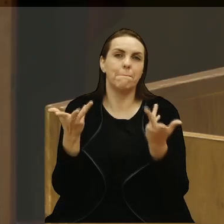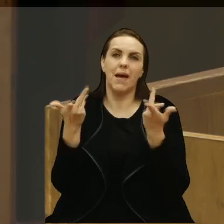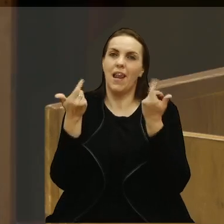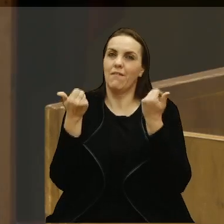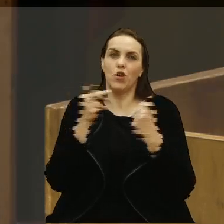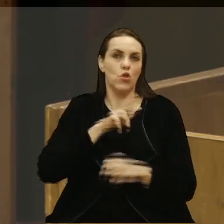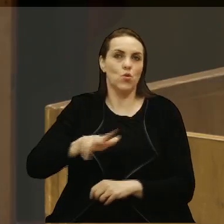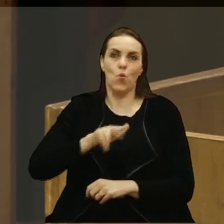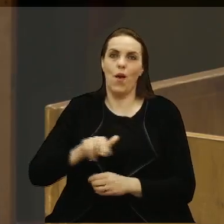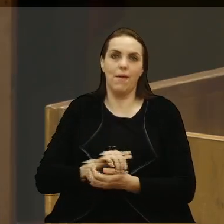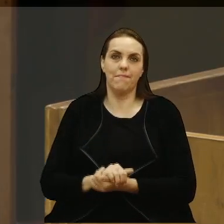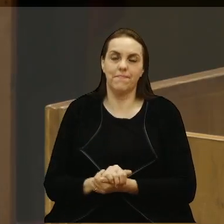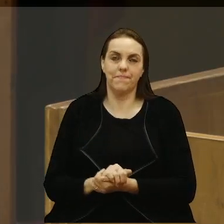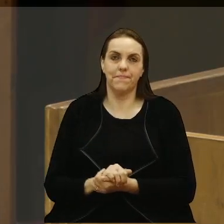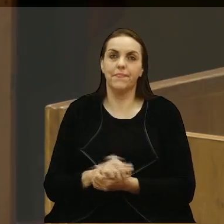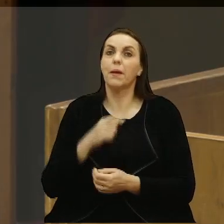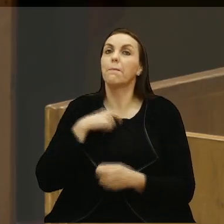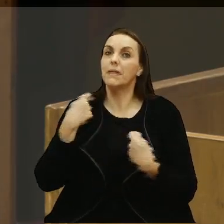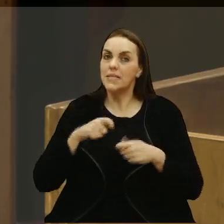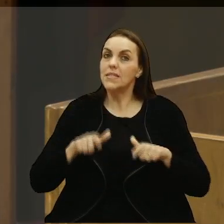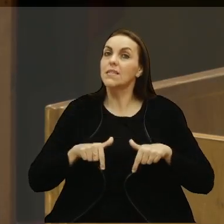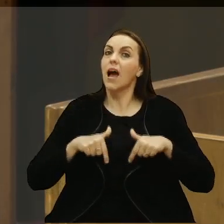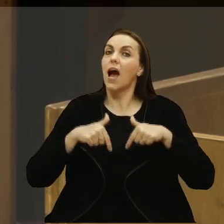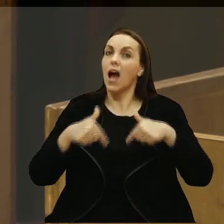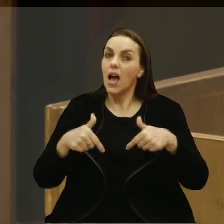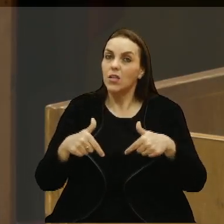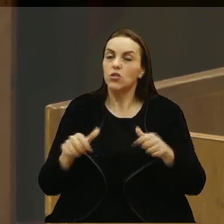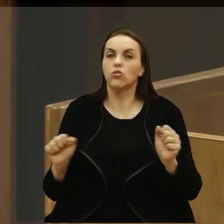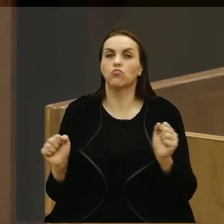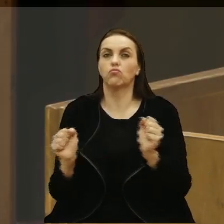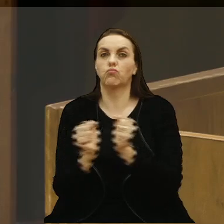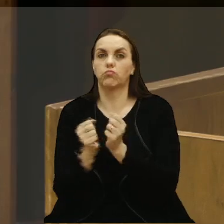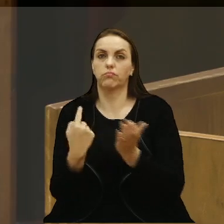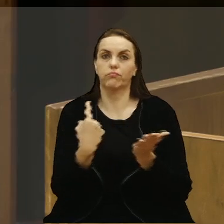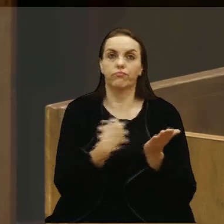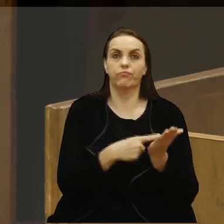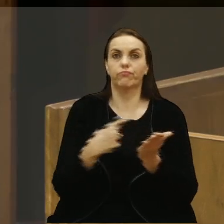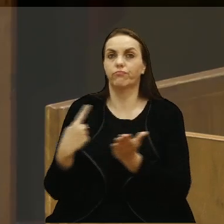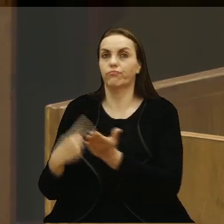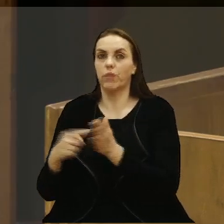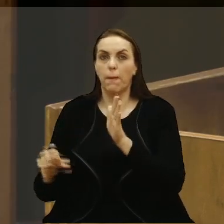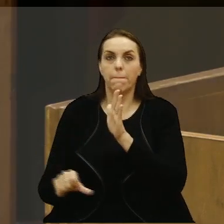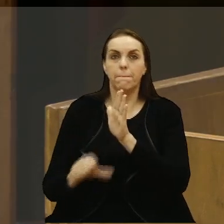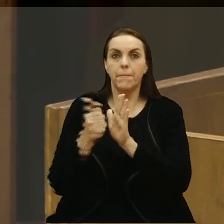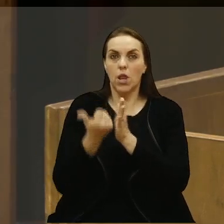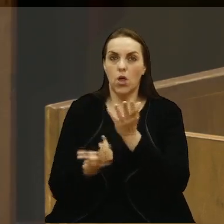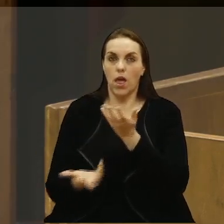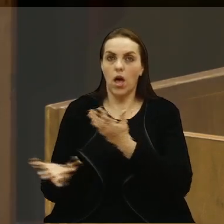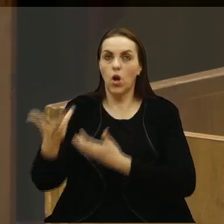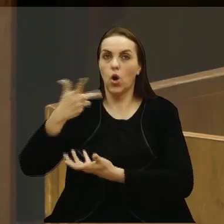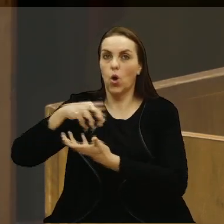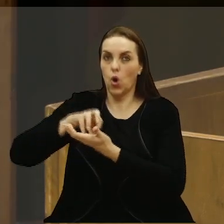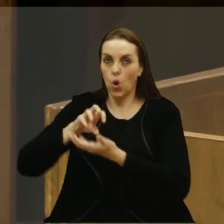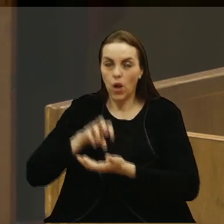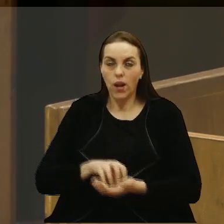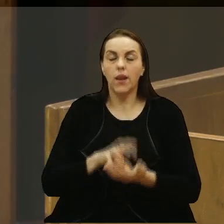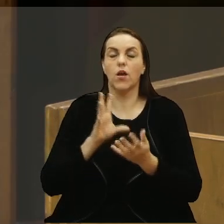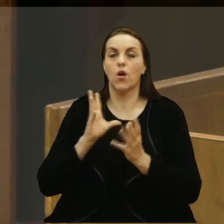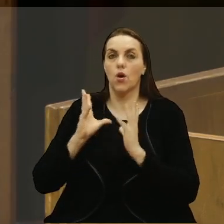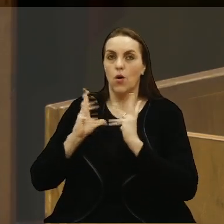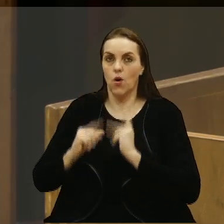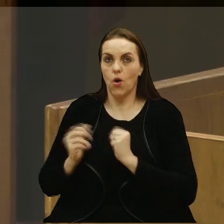tá. Nós precisamos de ações conjugadas, melhorando a coleta, fazendo educação ambiental. Ontem